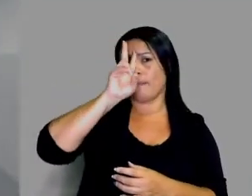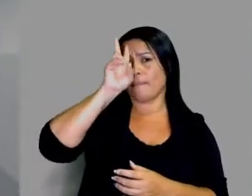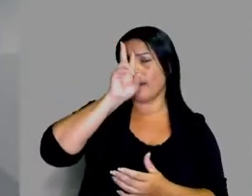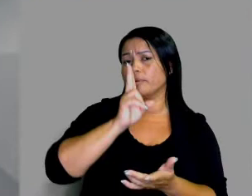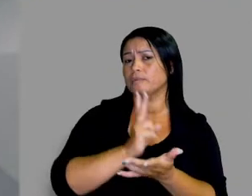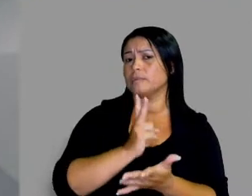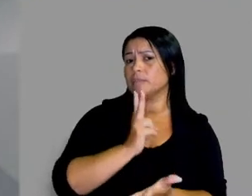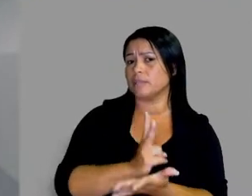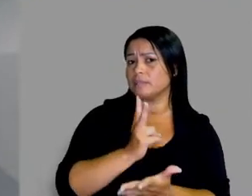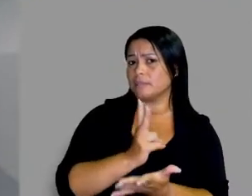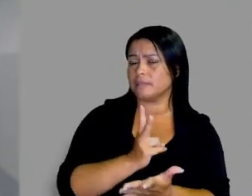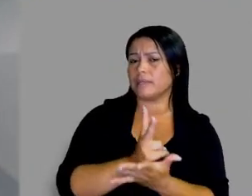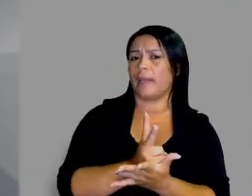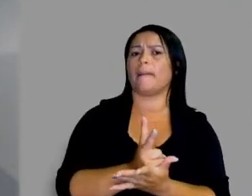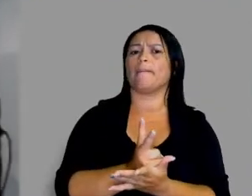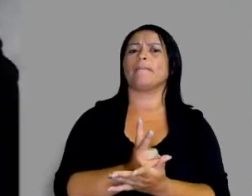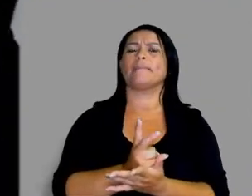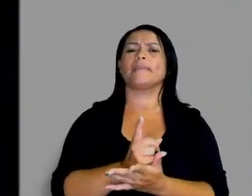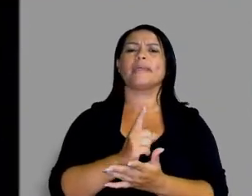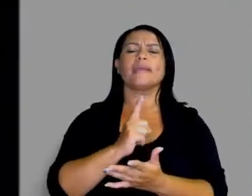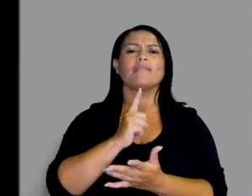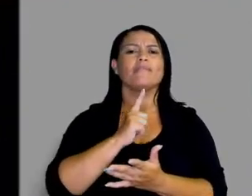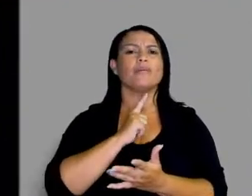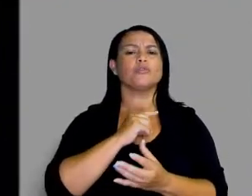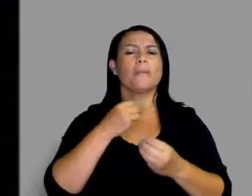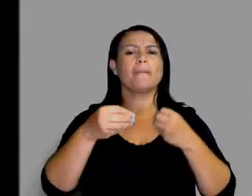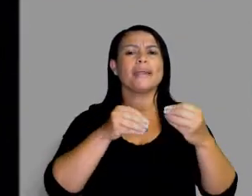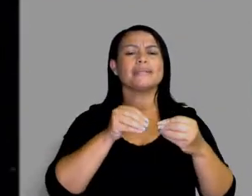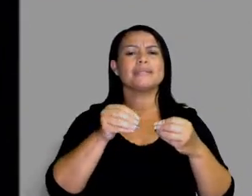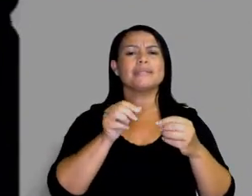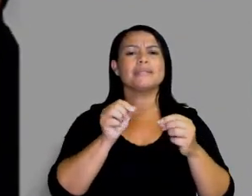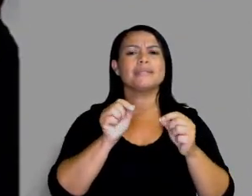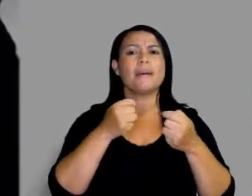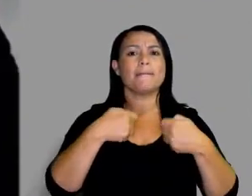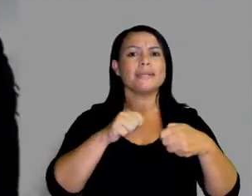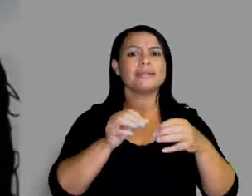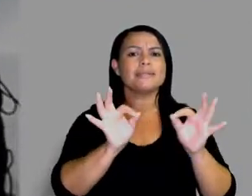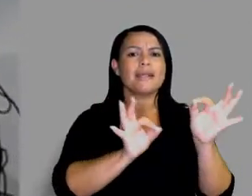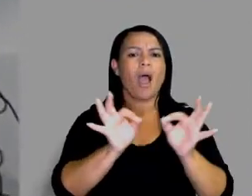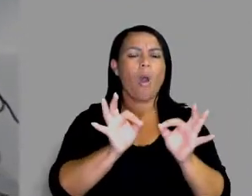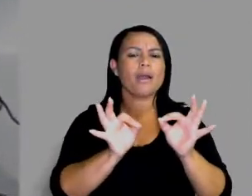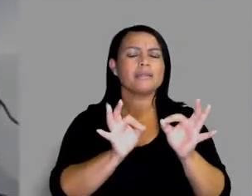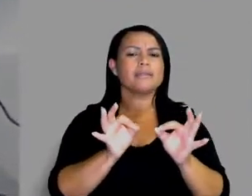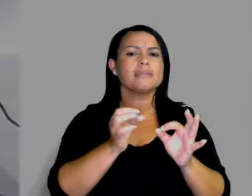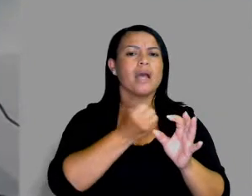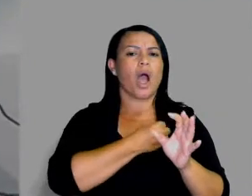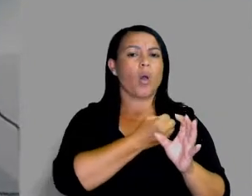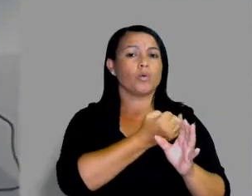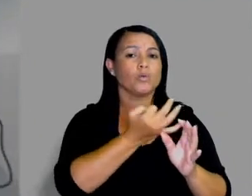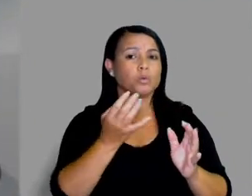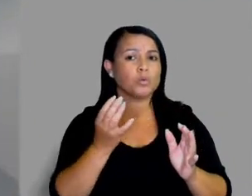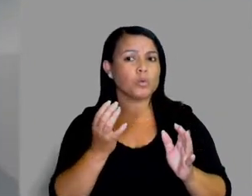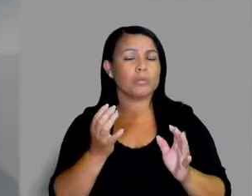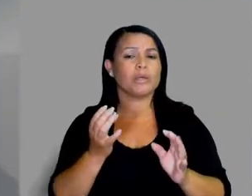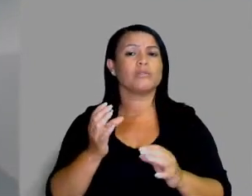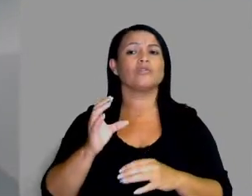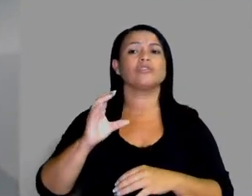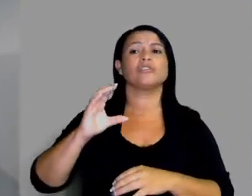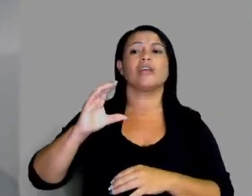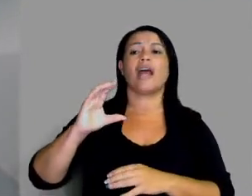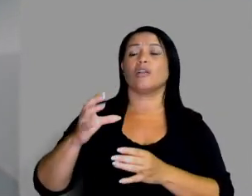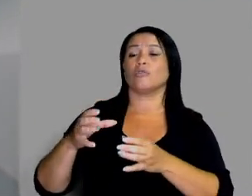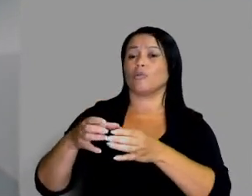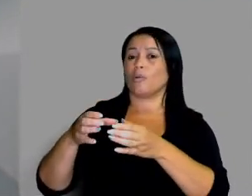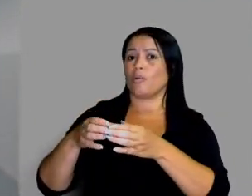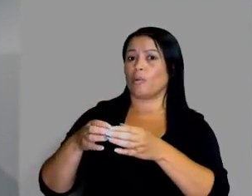lembrando sempre que vamos decompondo os números da classe de unidades